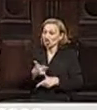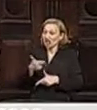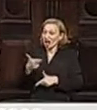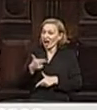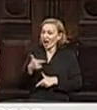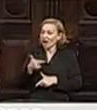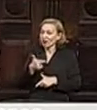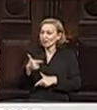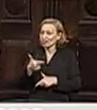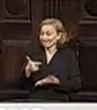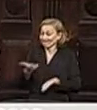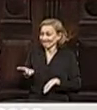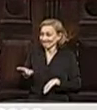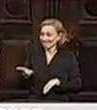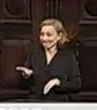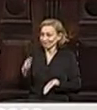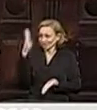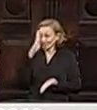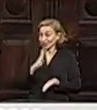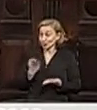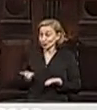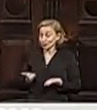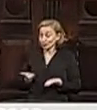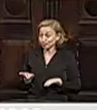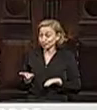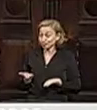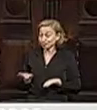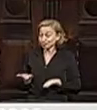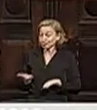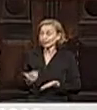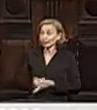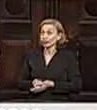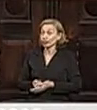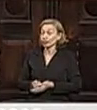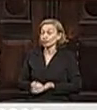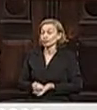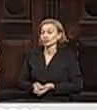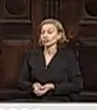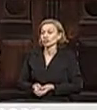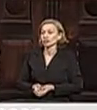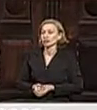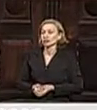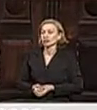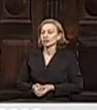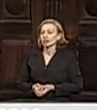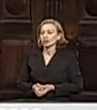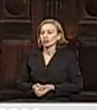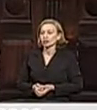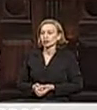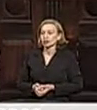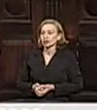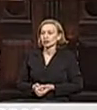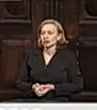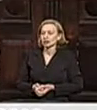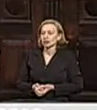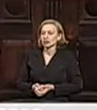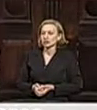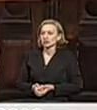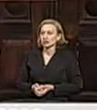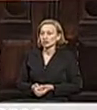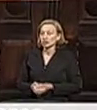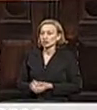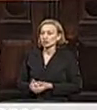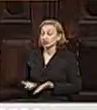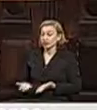para todas as unidades é menor do que o Estado do Rio aplica, na minha opinião, aplica mal na questão da